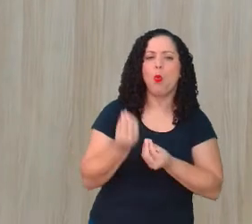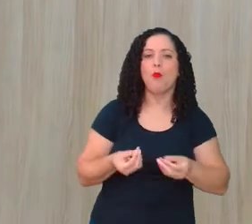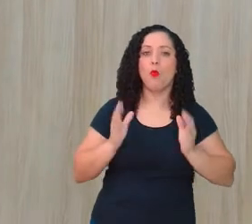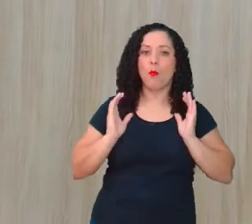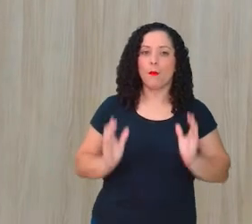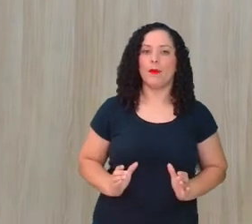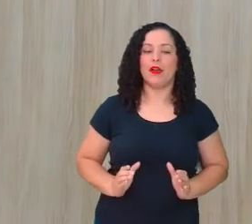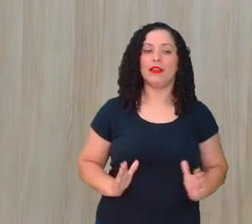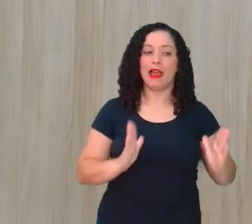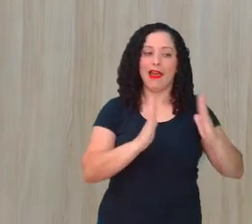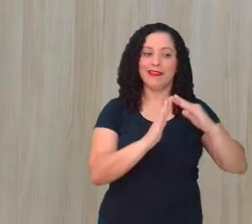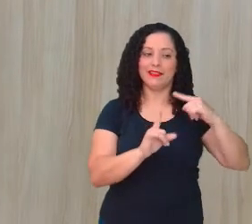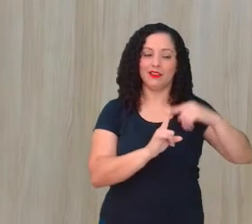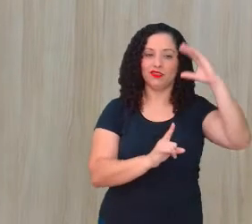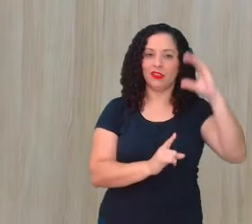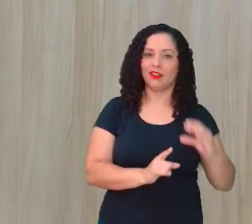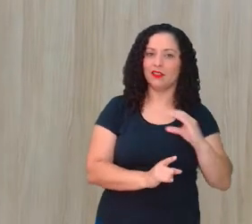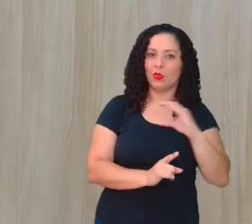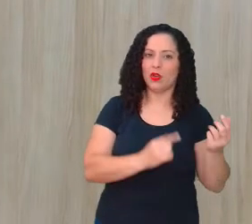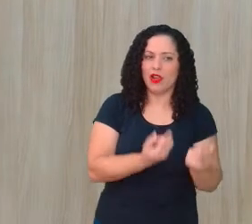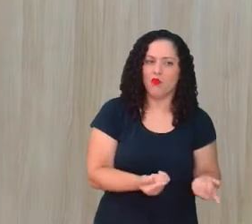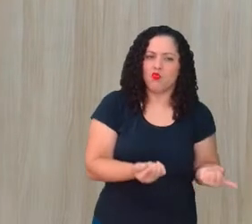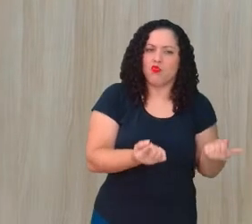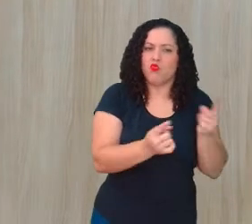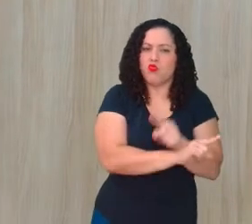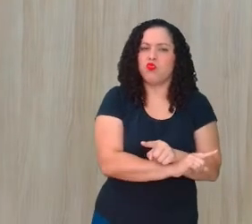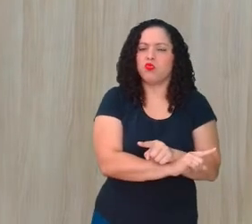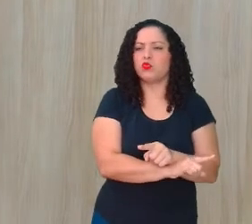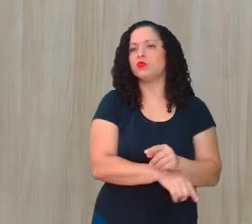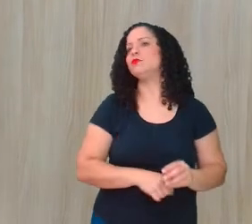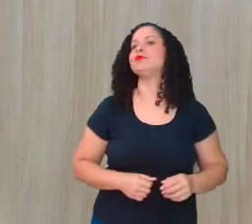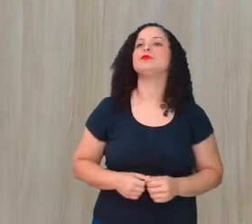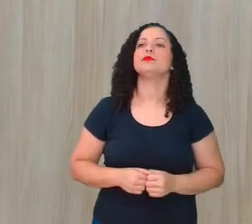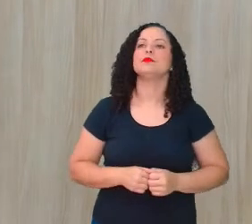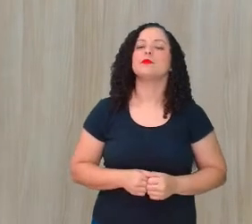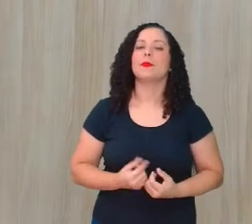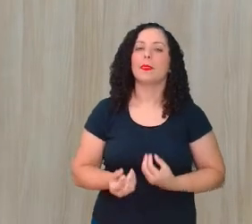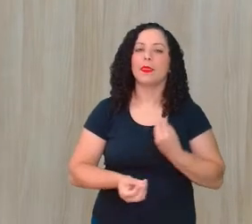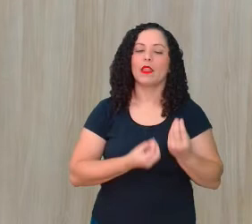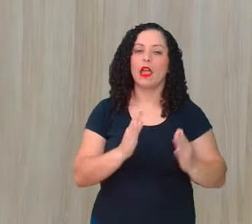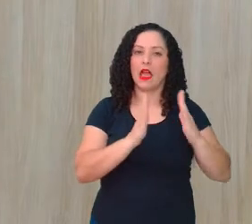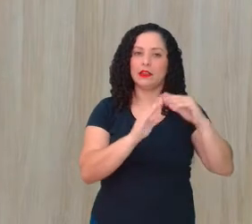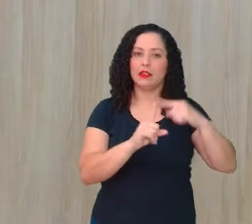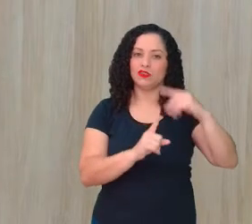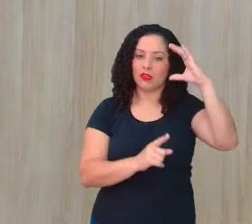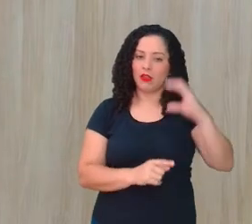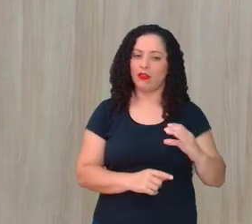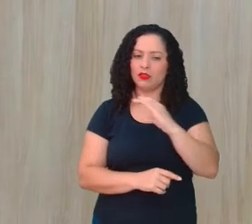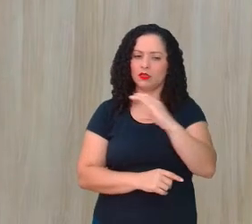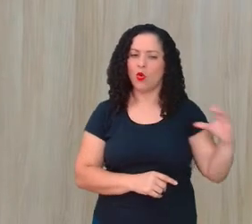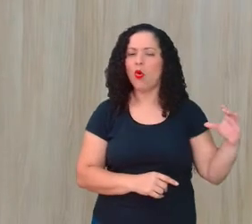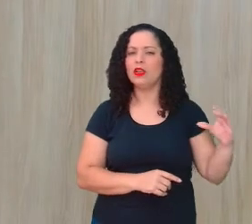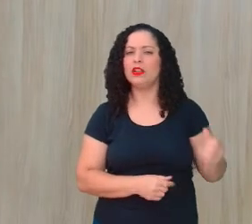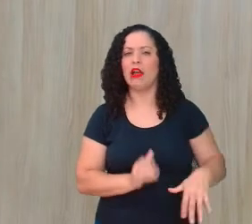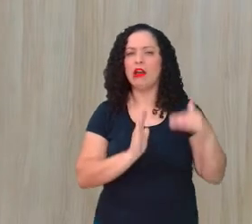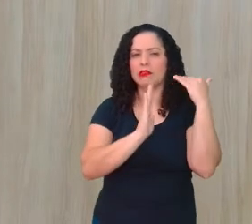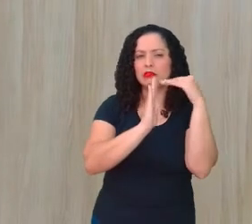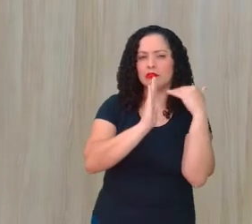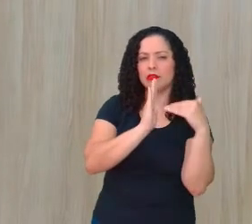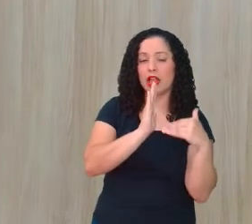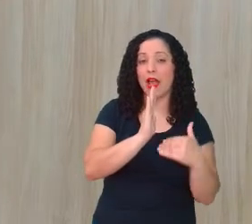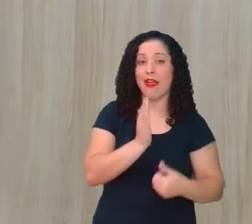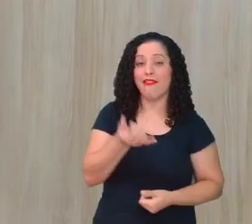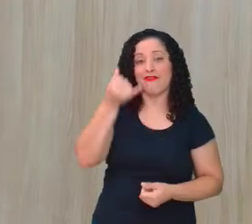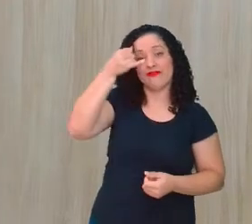ou contra-reforma, onde a Igreja vai adotar algumas medidas para conter o avanço protestante